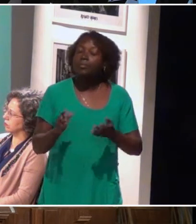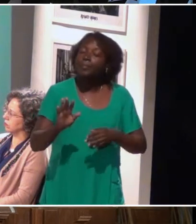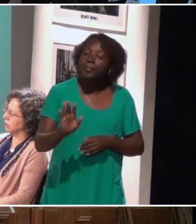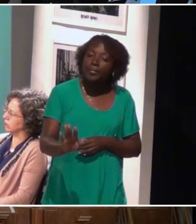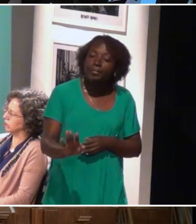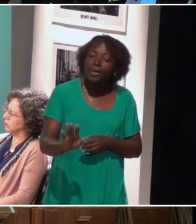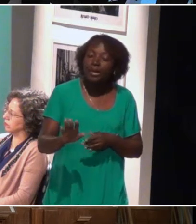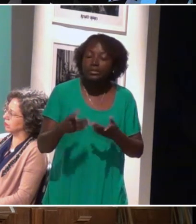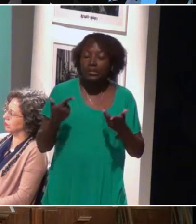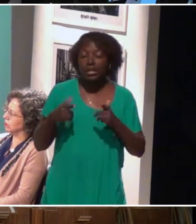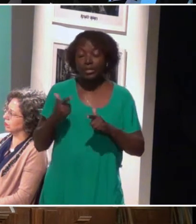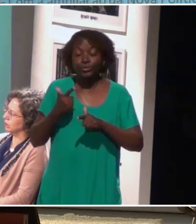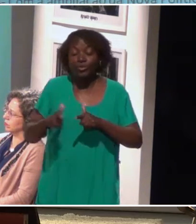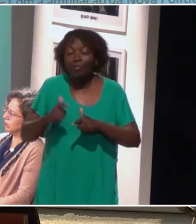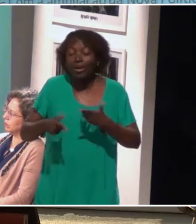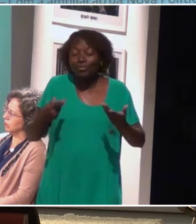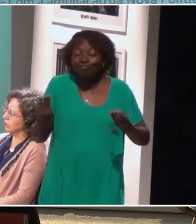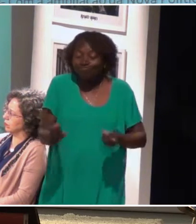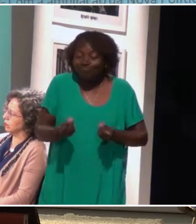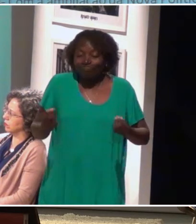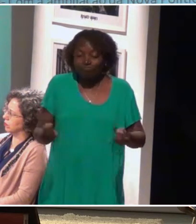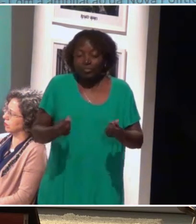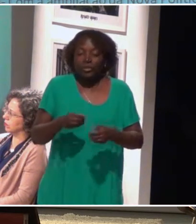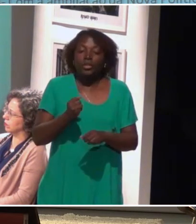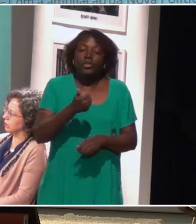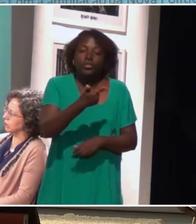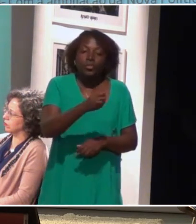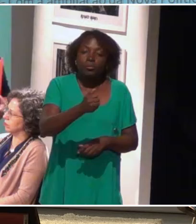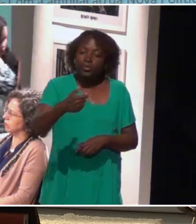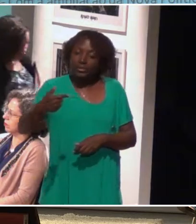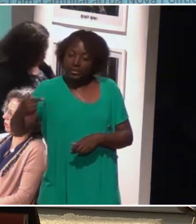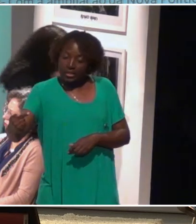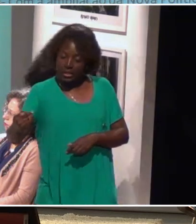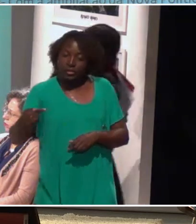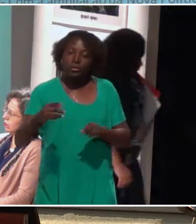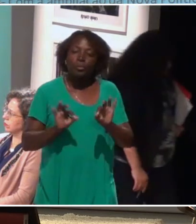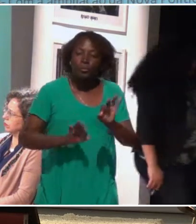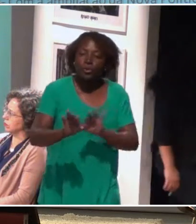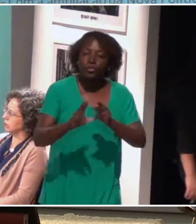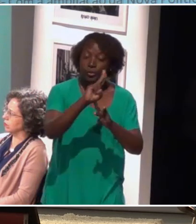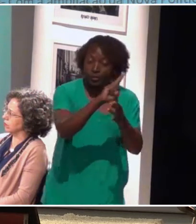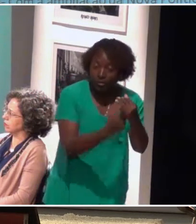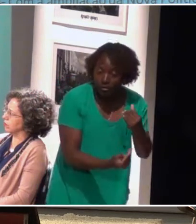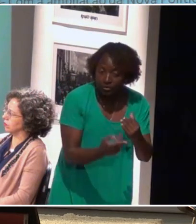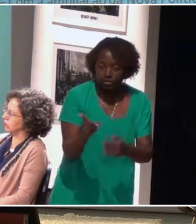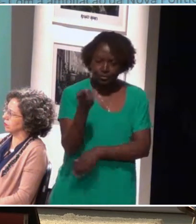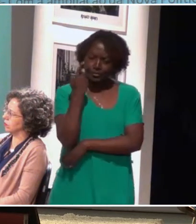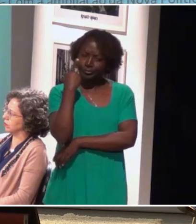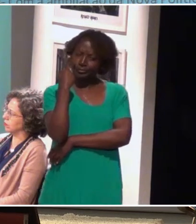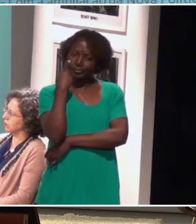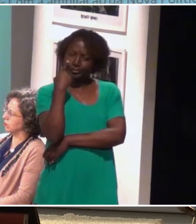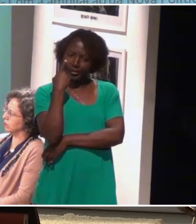fragiliza. E, em 2017, o projeto Classe Bilingue. Veja bem, com tudo isso,